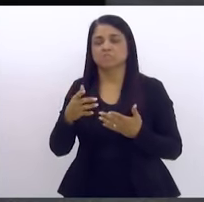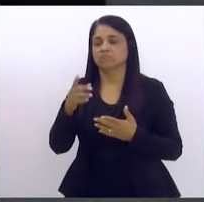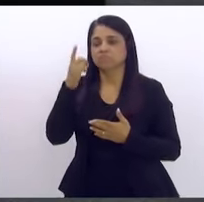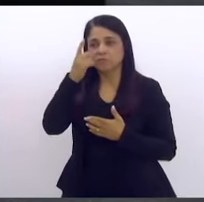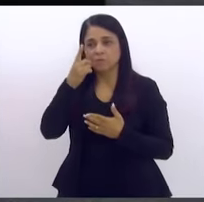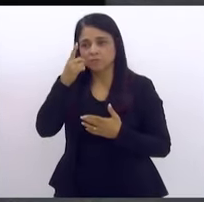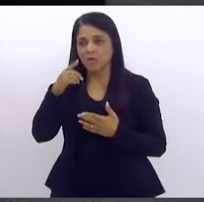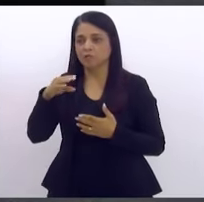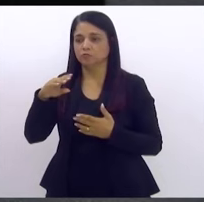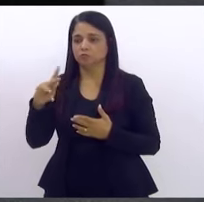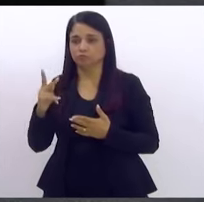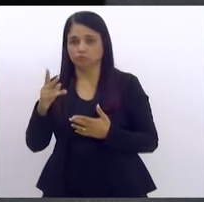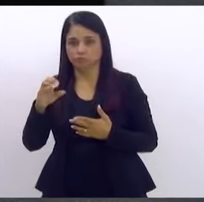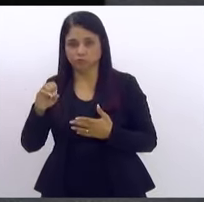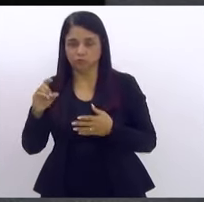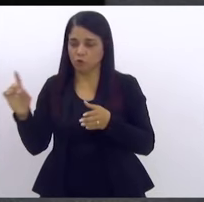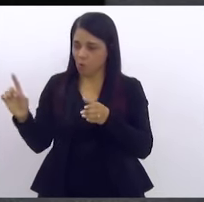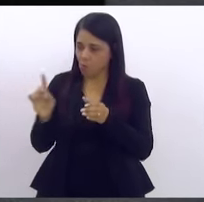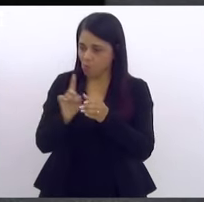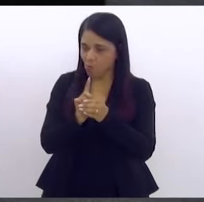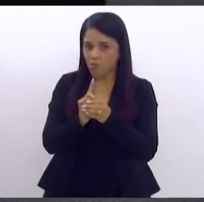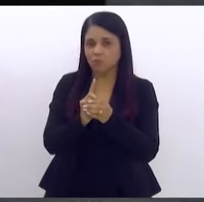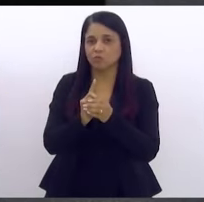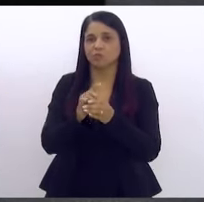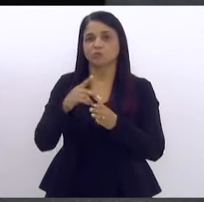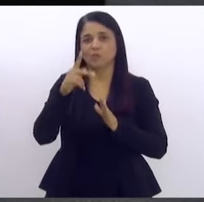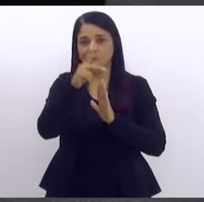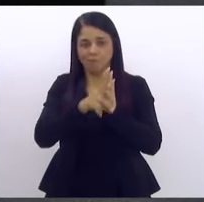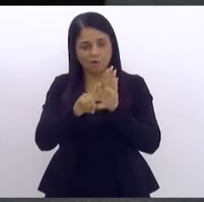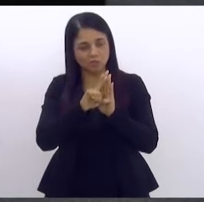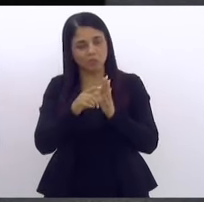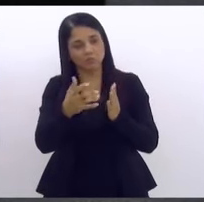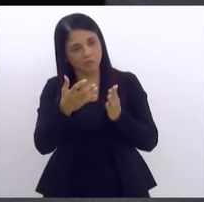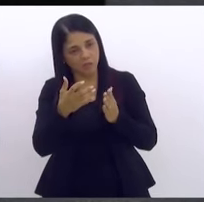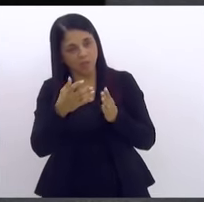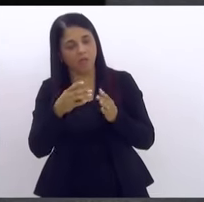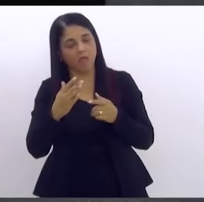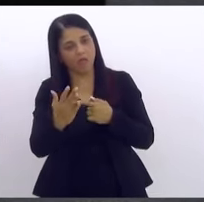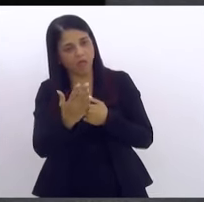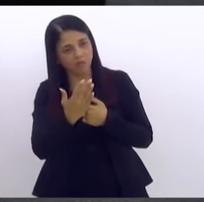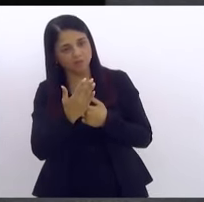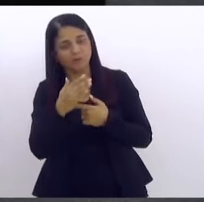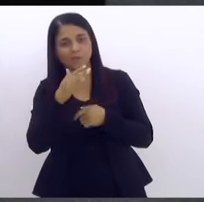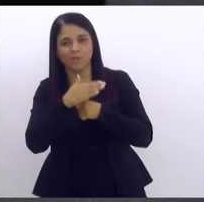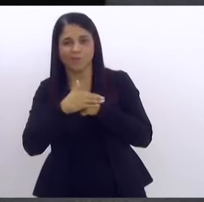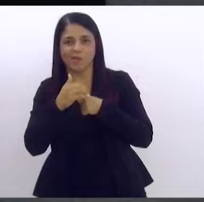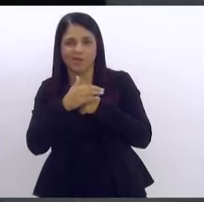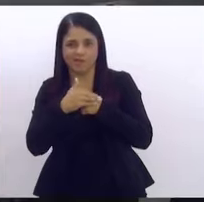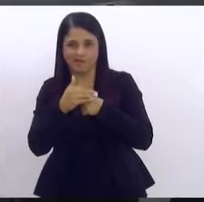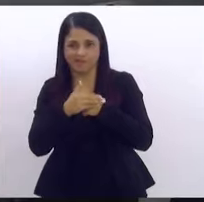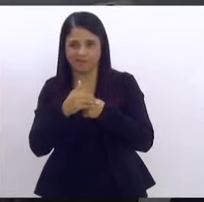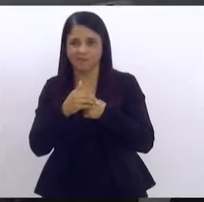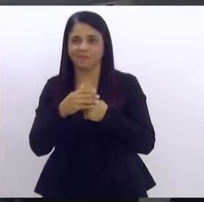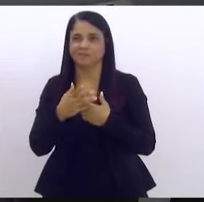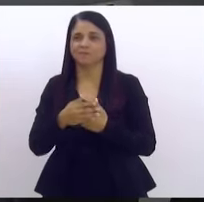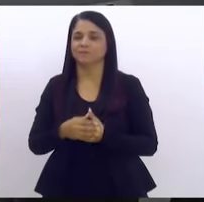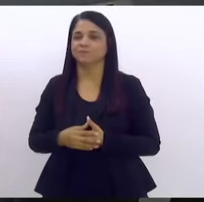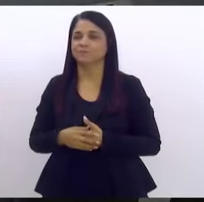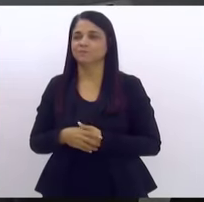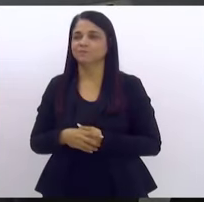especialmente o deputado Chico Machado, que seja coautor do projeto e Vossa Excelência, também, que tem nos ajudado com tanto carinho. Nosso deputado...